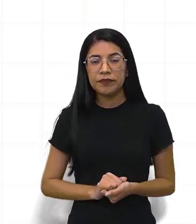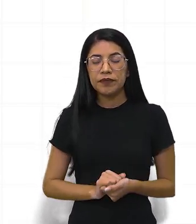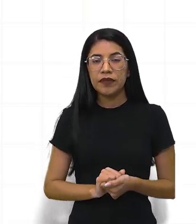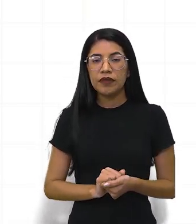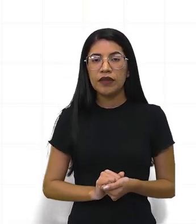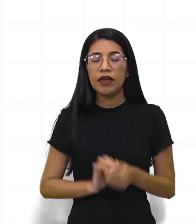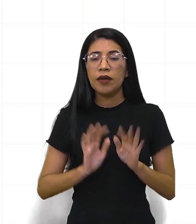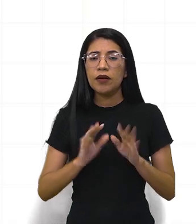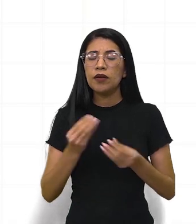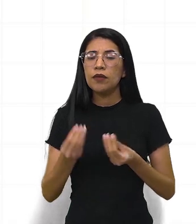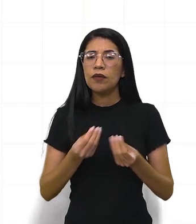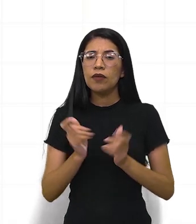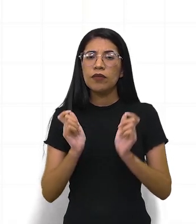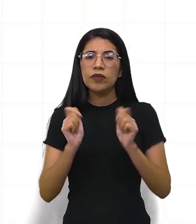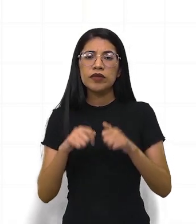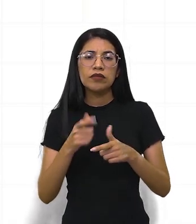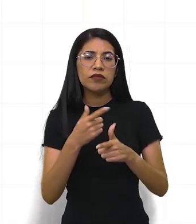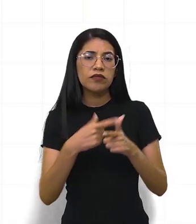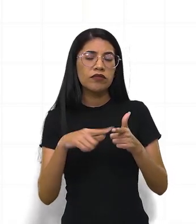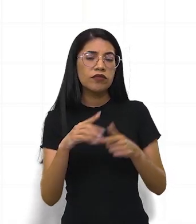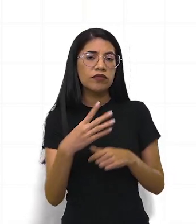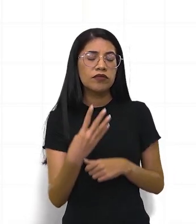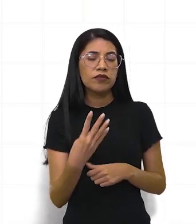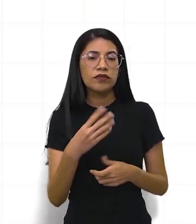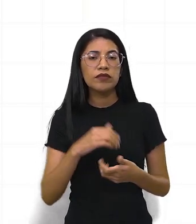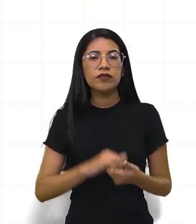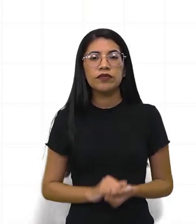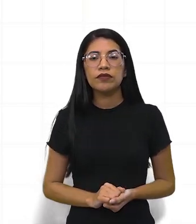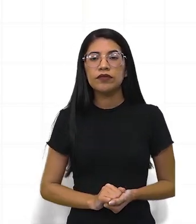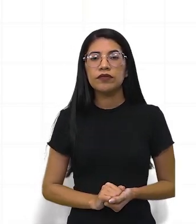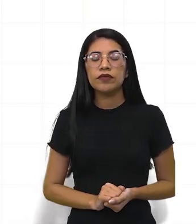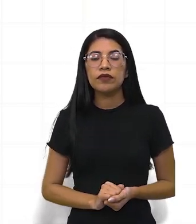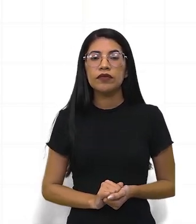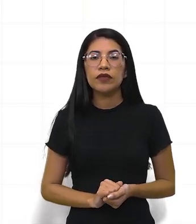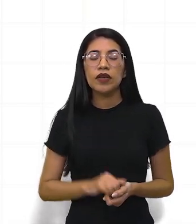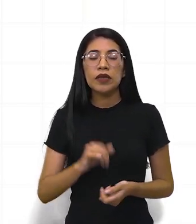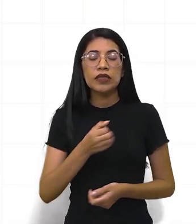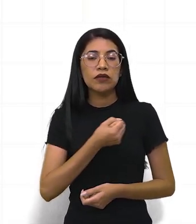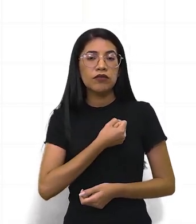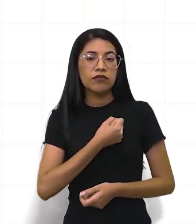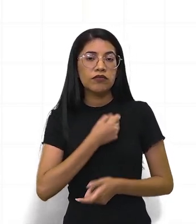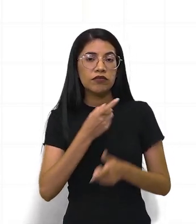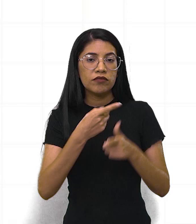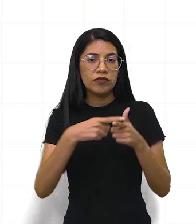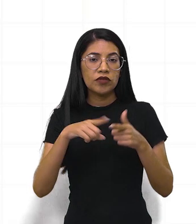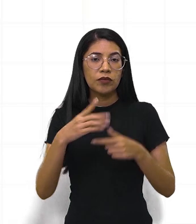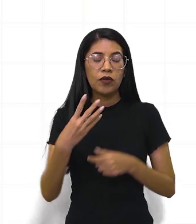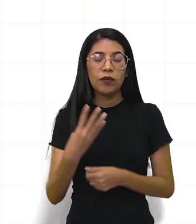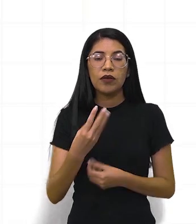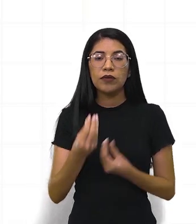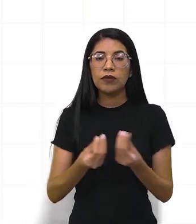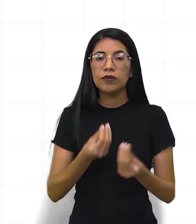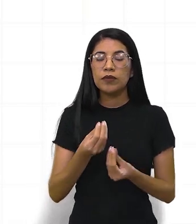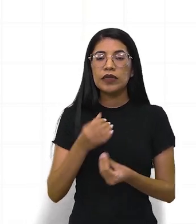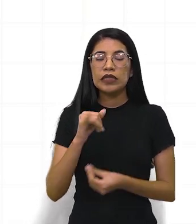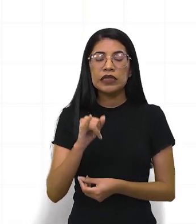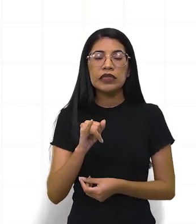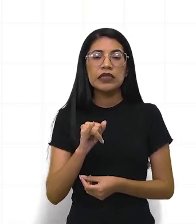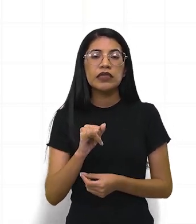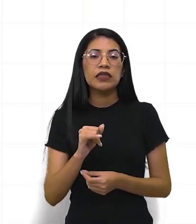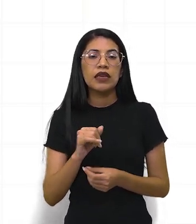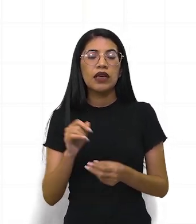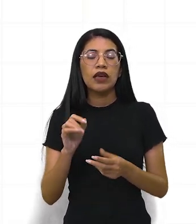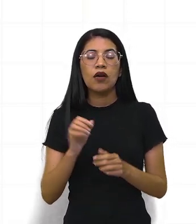é divisível por 4? O número é divisível por 4 quando os dois